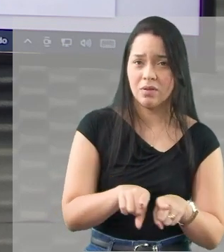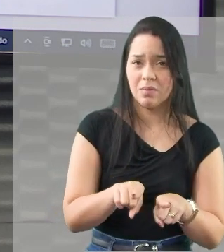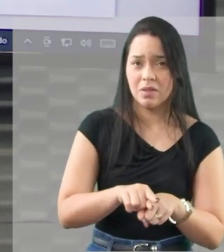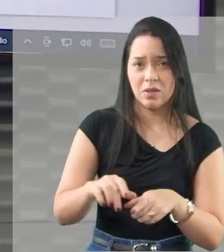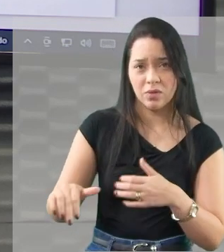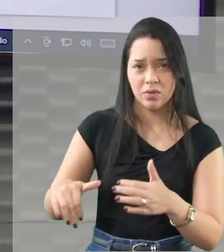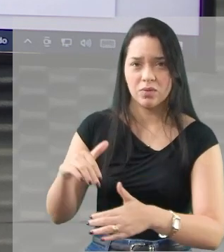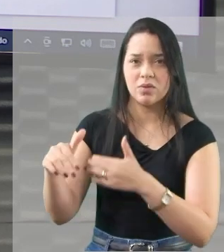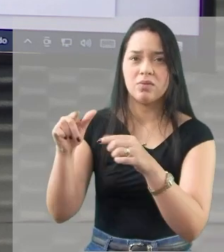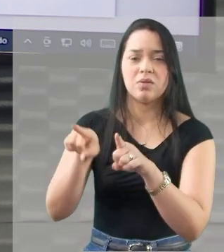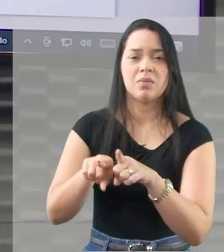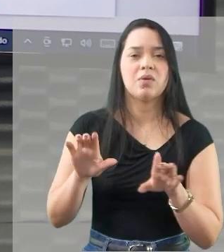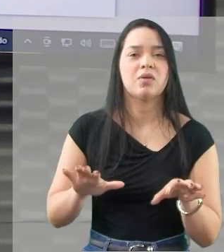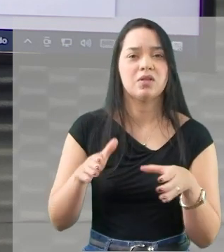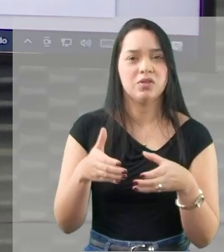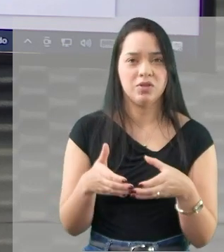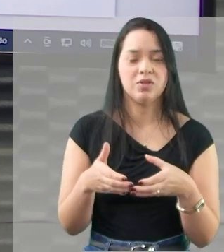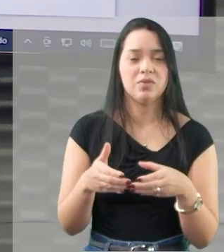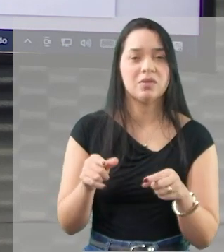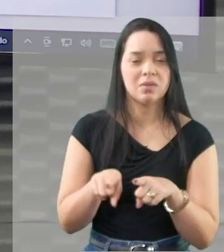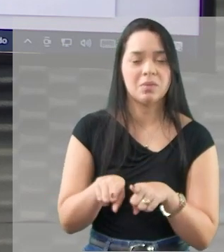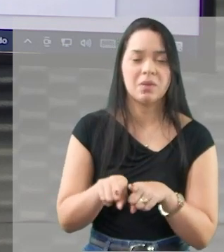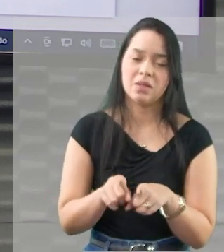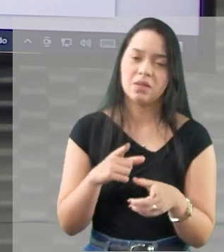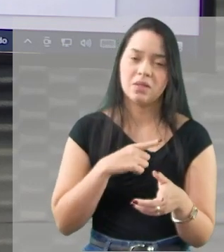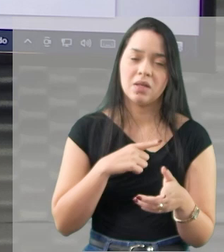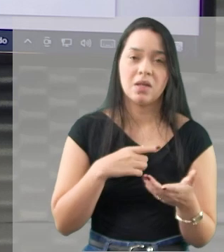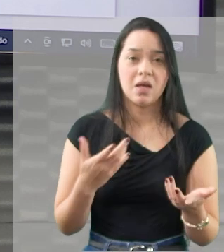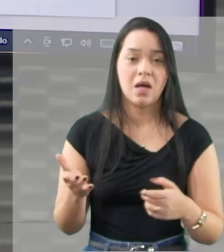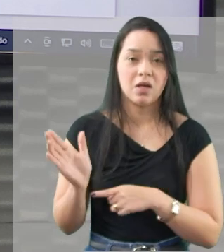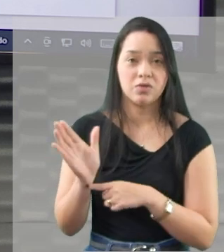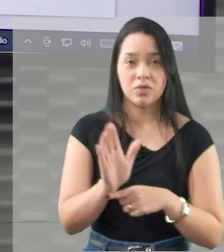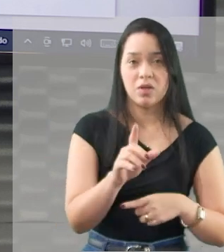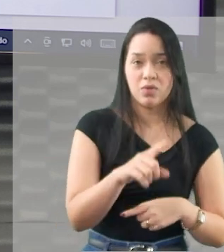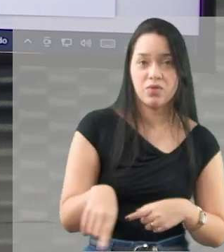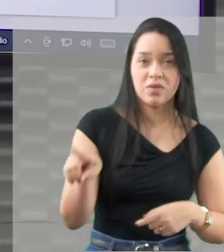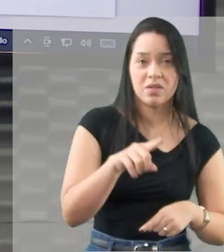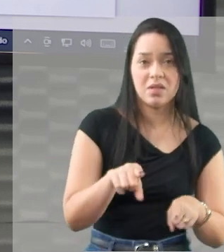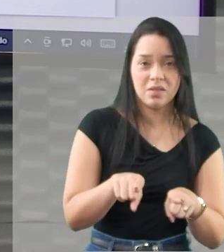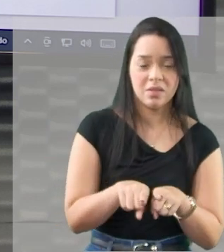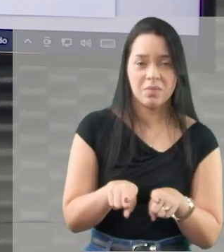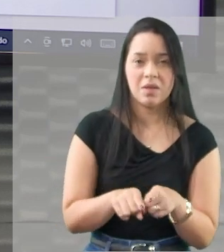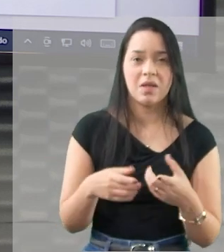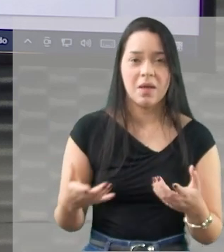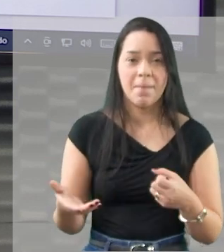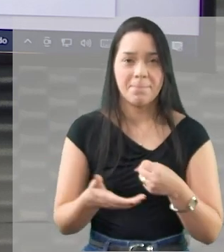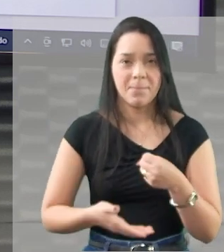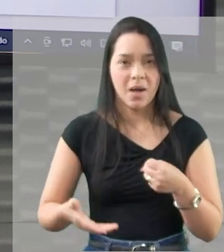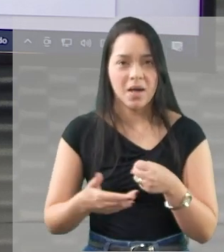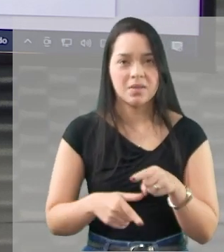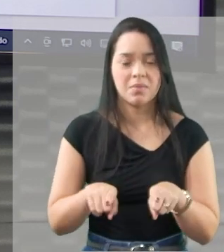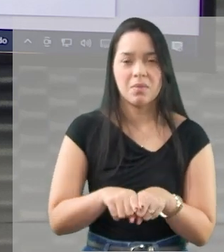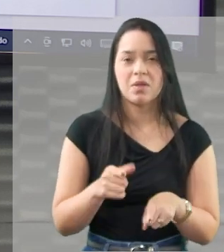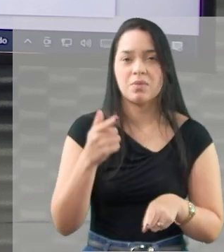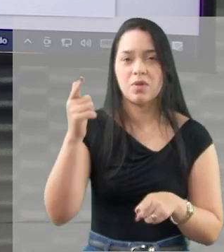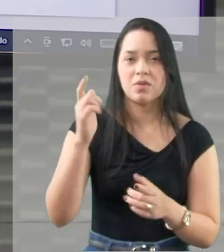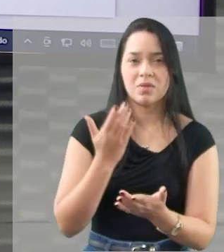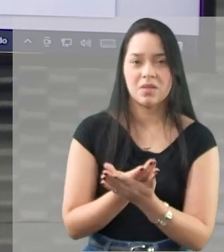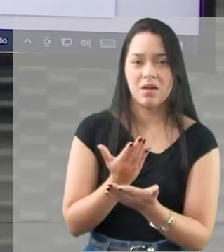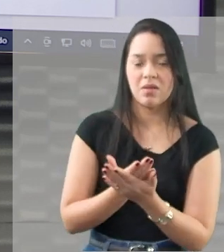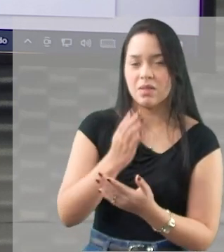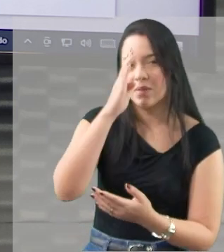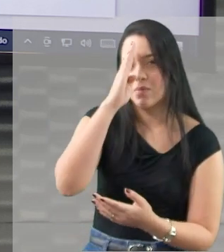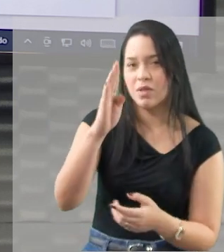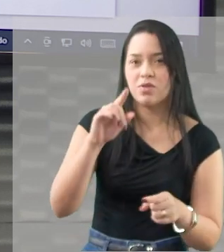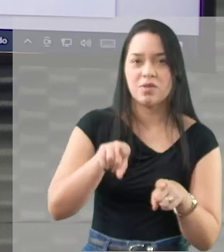da identidade coletiva, isso tenha de alguma forma ajudado vocês e nos dá base para as próximas aulas, principalmente quando a gente